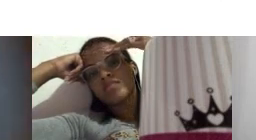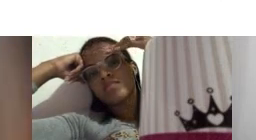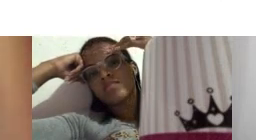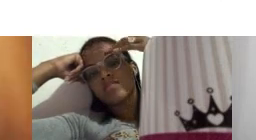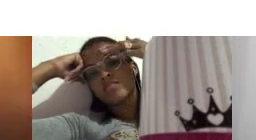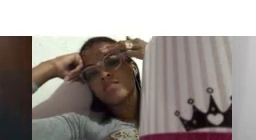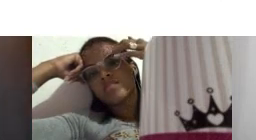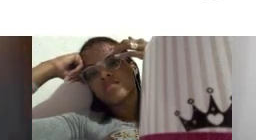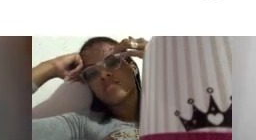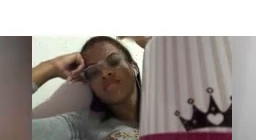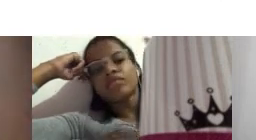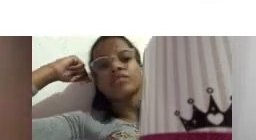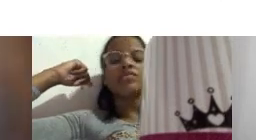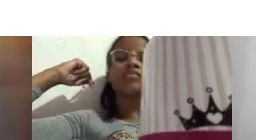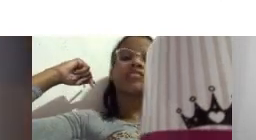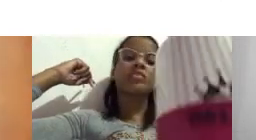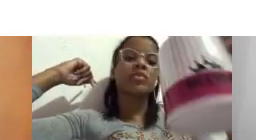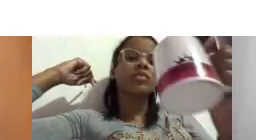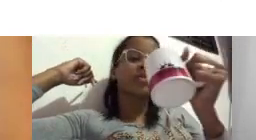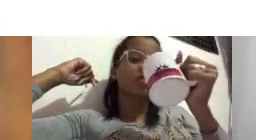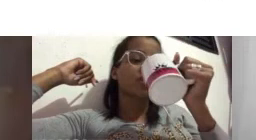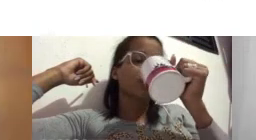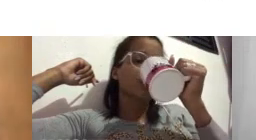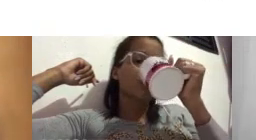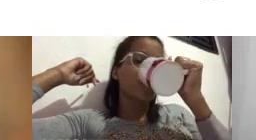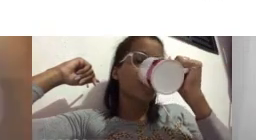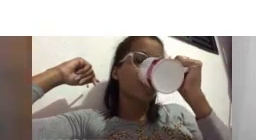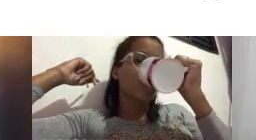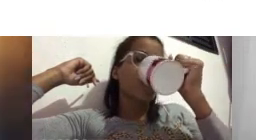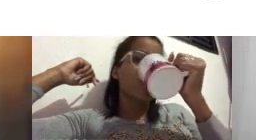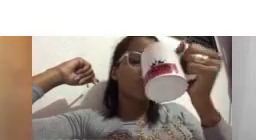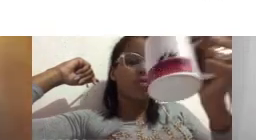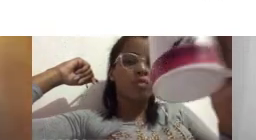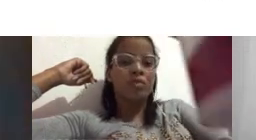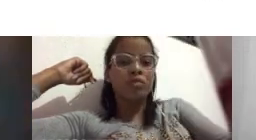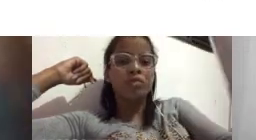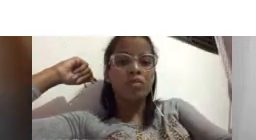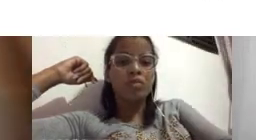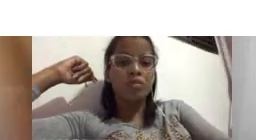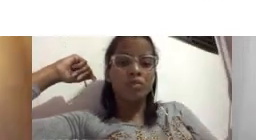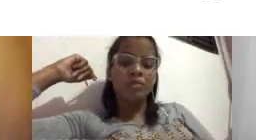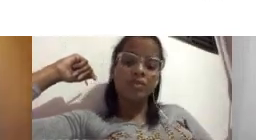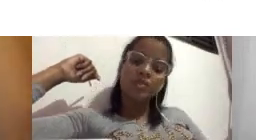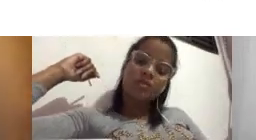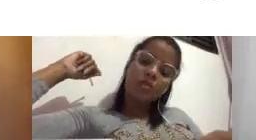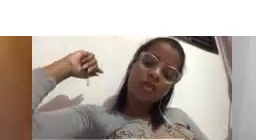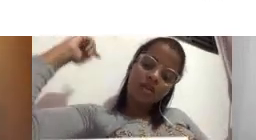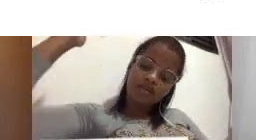consegui. Se isso é... Enquanto isso, Douglas, tá certo ou errado, Douglas?